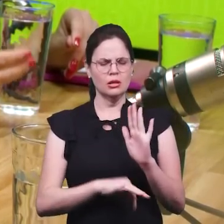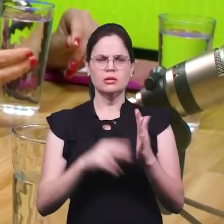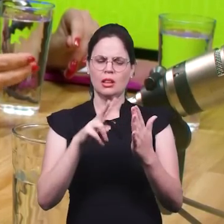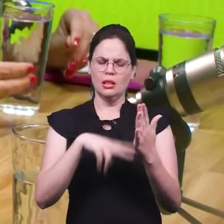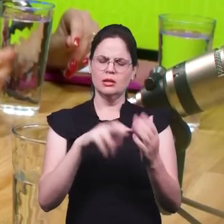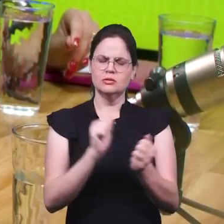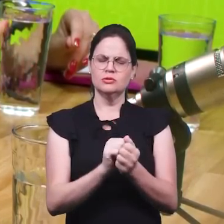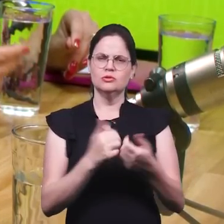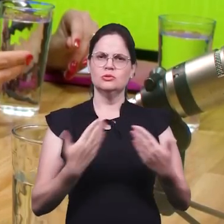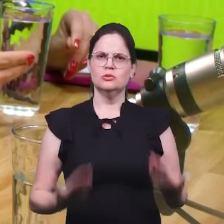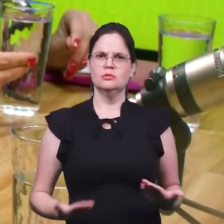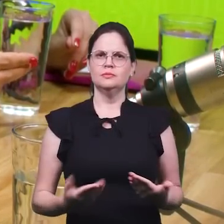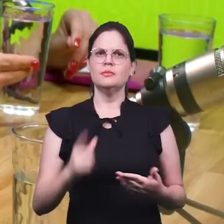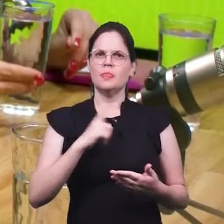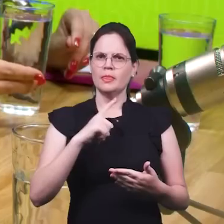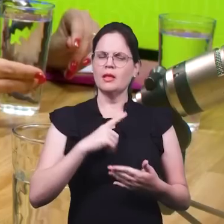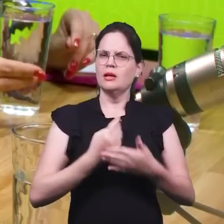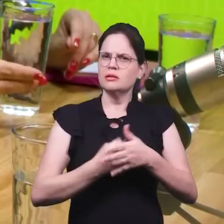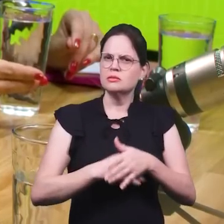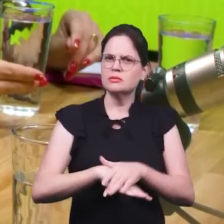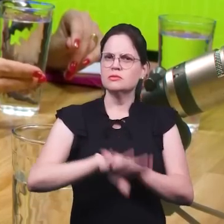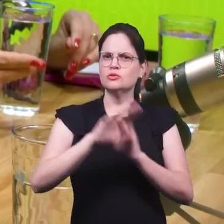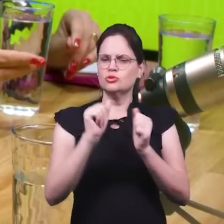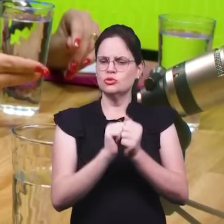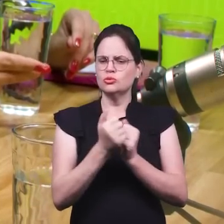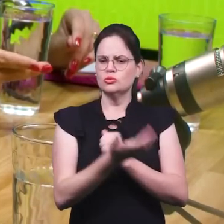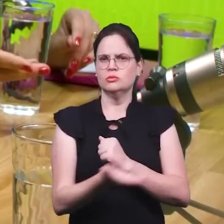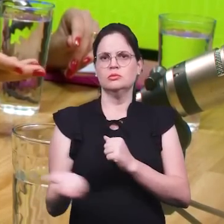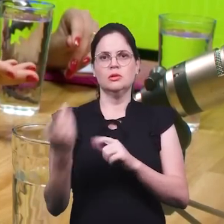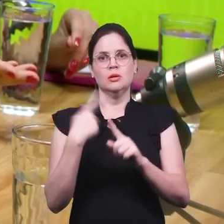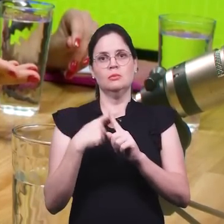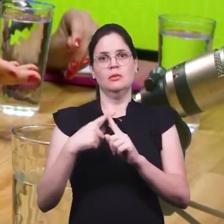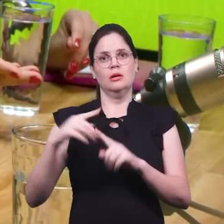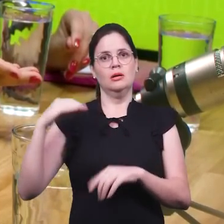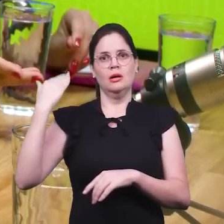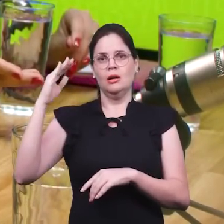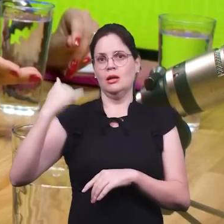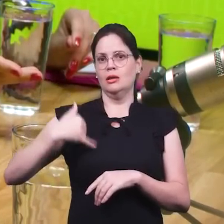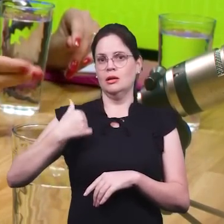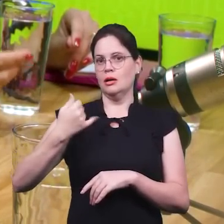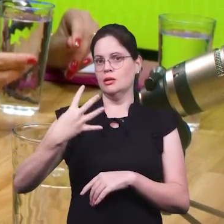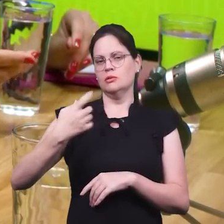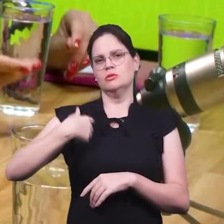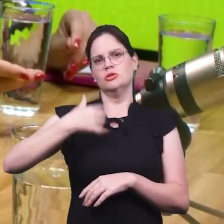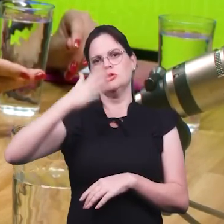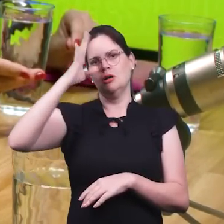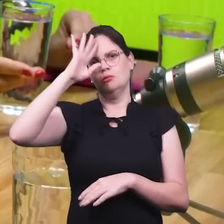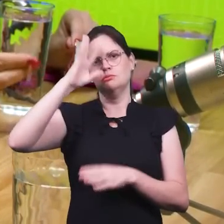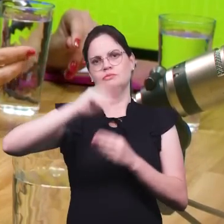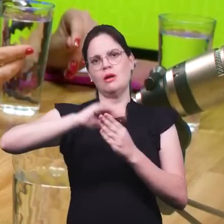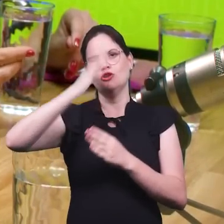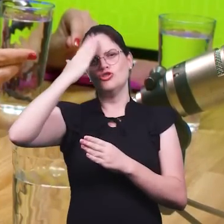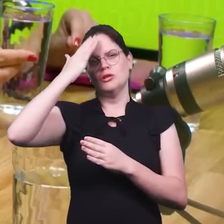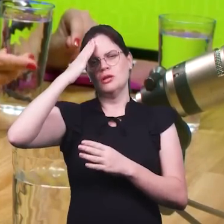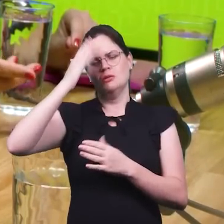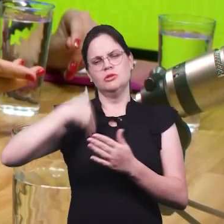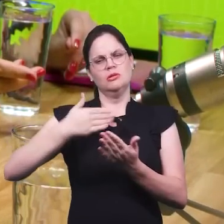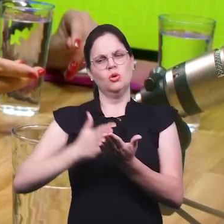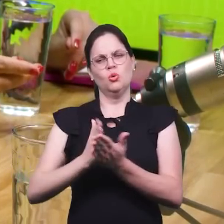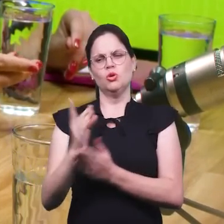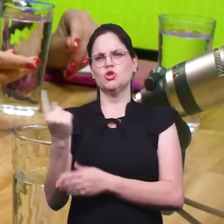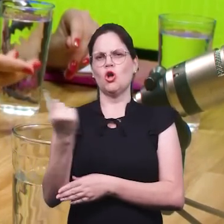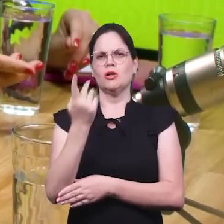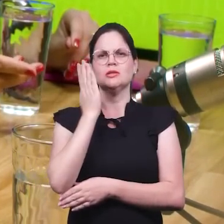seus filhos, crie esses hábitos com eles, porque quando chegar dessa idade, 14 anos, tão novos e já